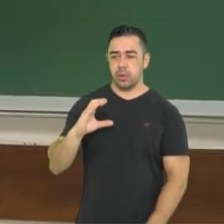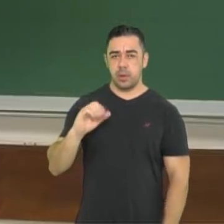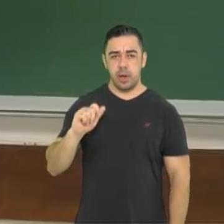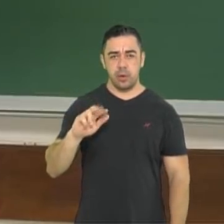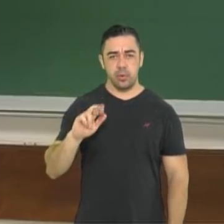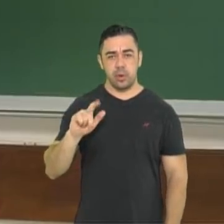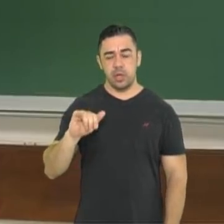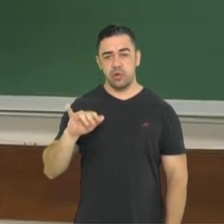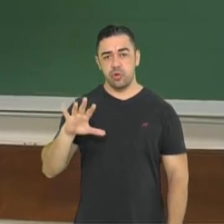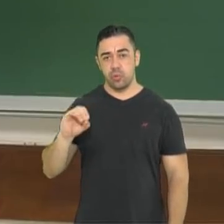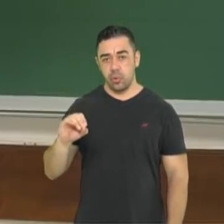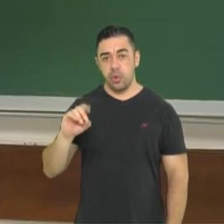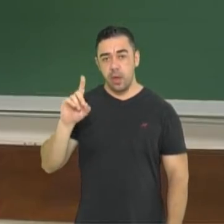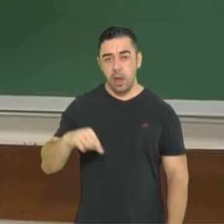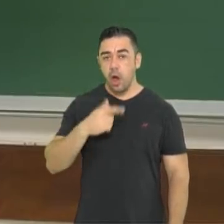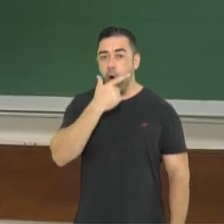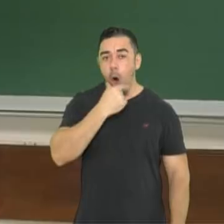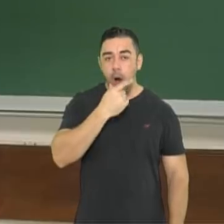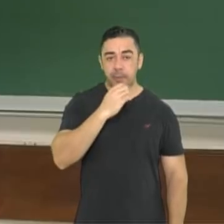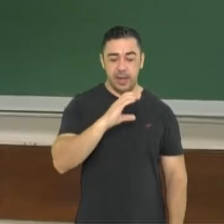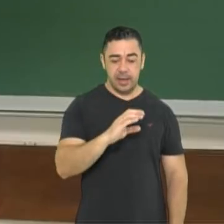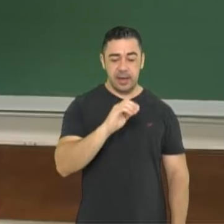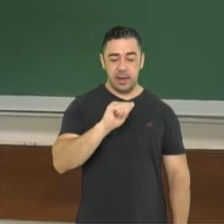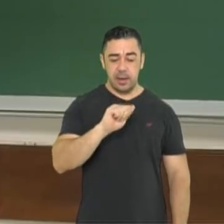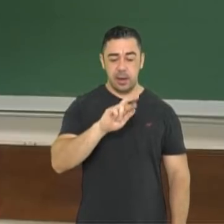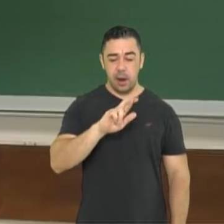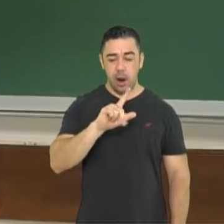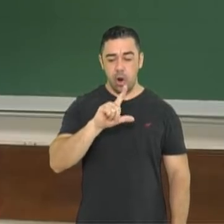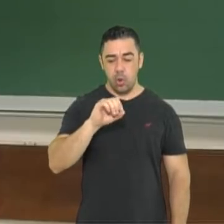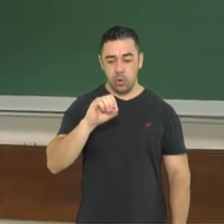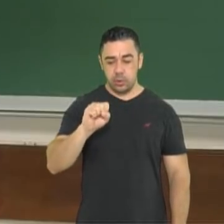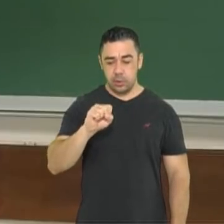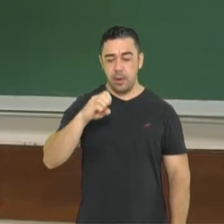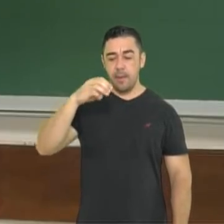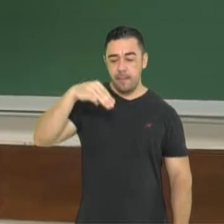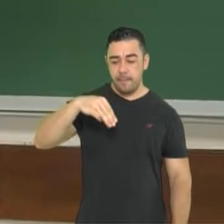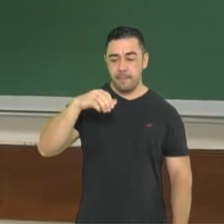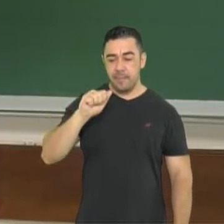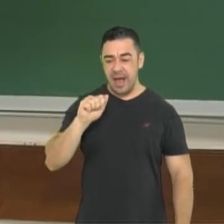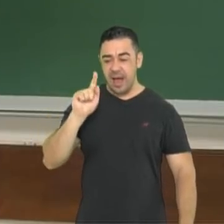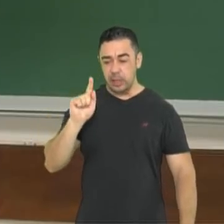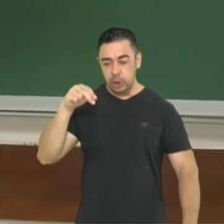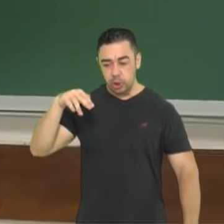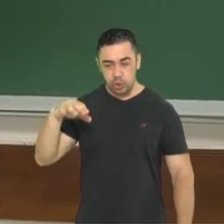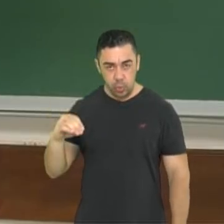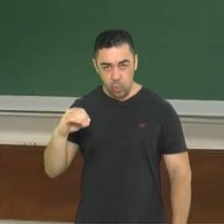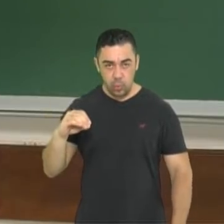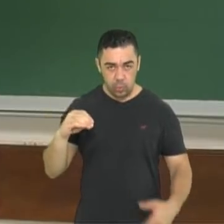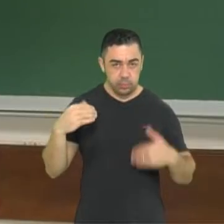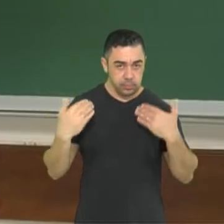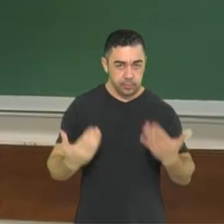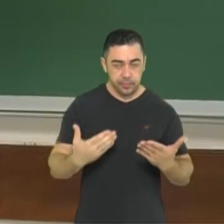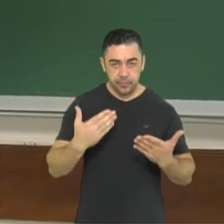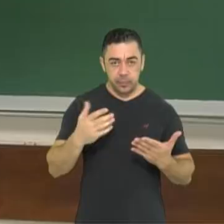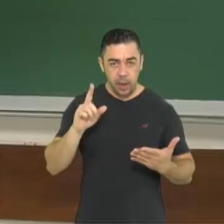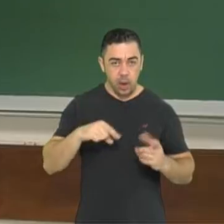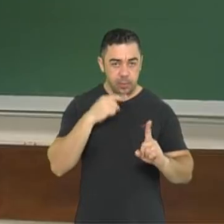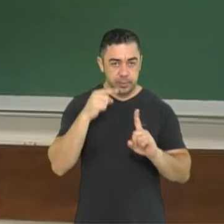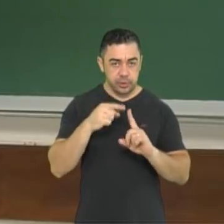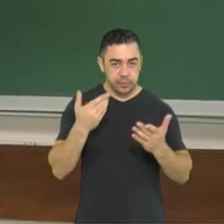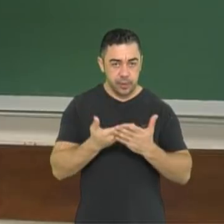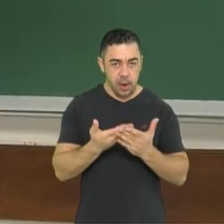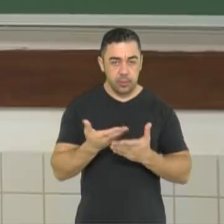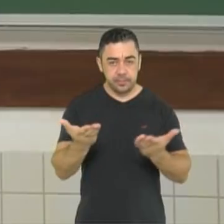E não vem de Carol, vem de Carlos Magno, a palavra, Império Carolíngio, ok? Vou apresentar para vocês os objetivos da nossa